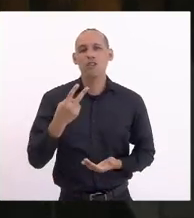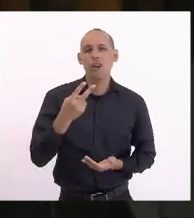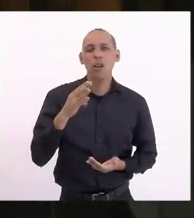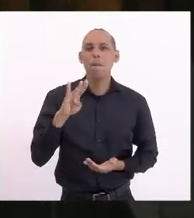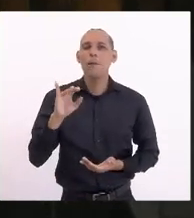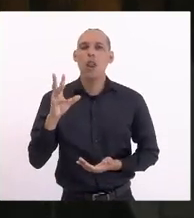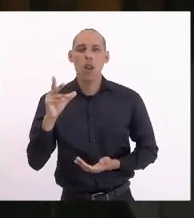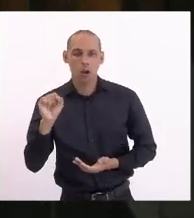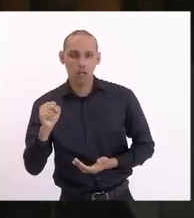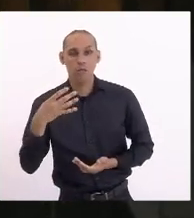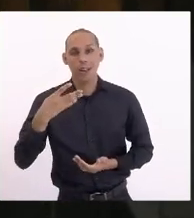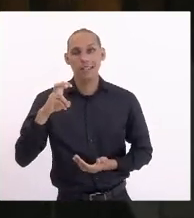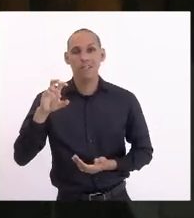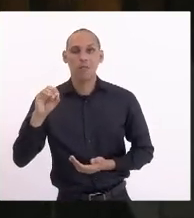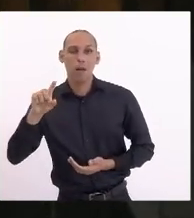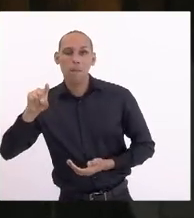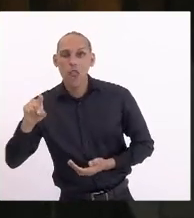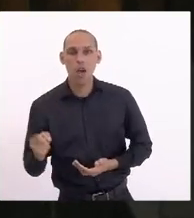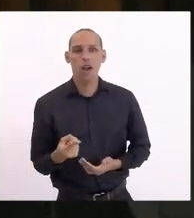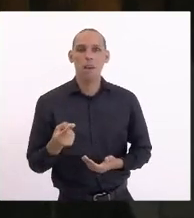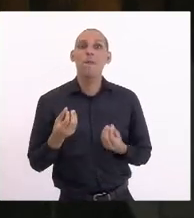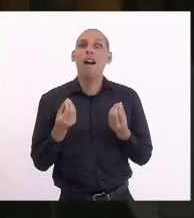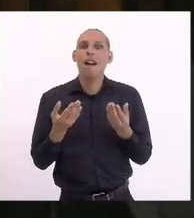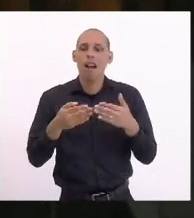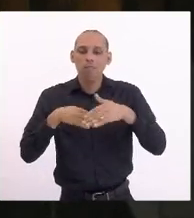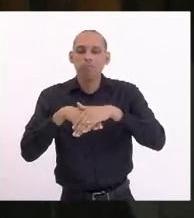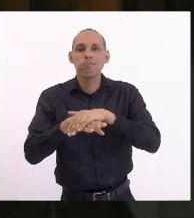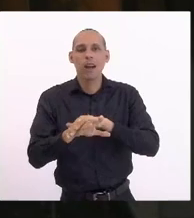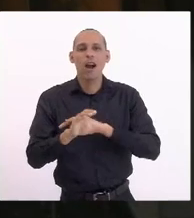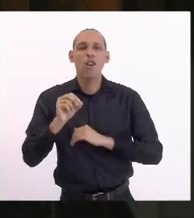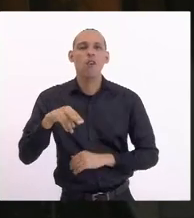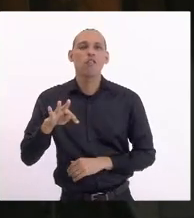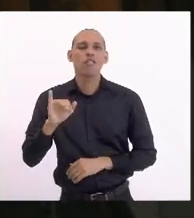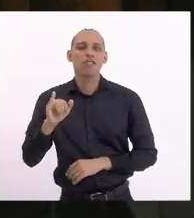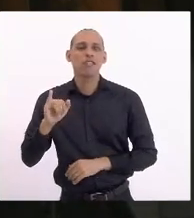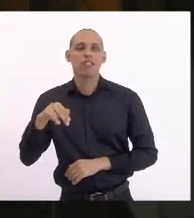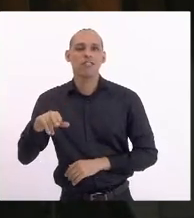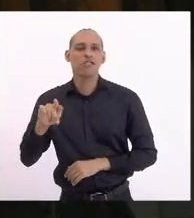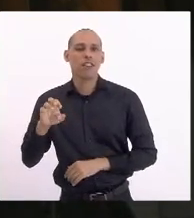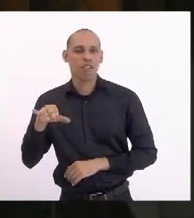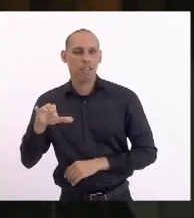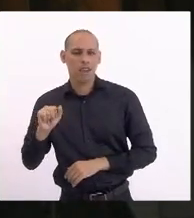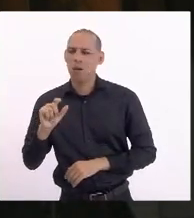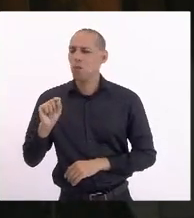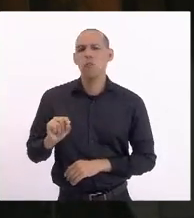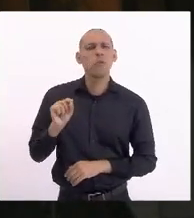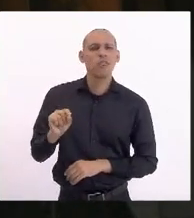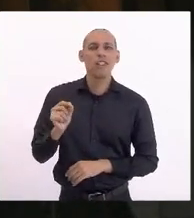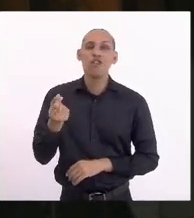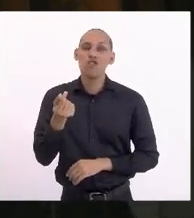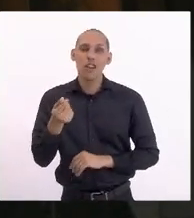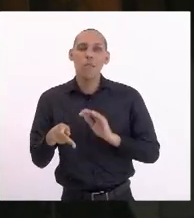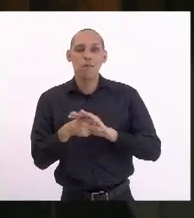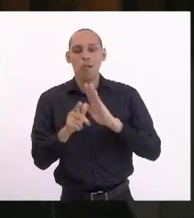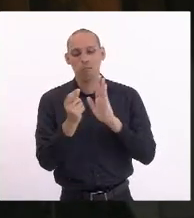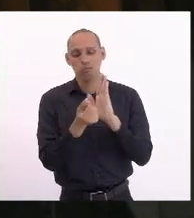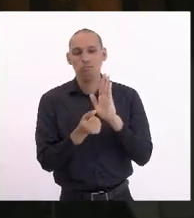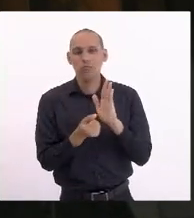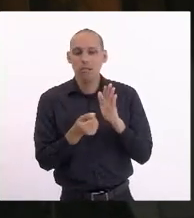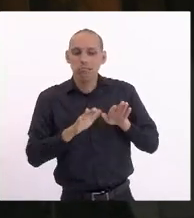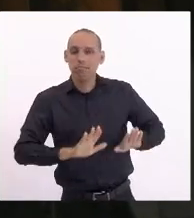milhões de reserva de contingência. O que é a reserva de contingência? É um dinheiro do orçamento que você